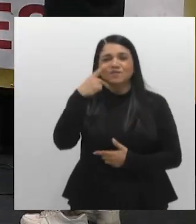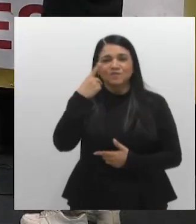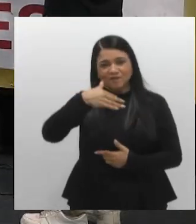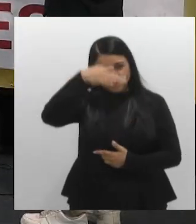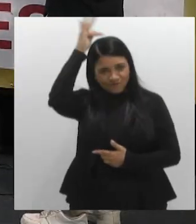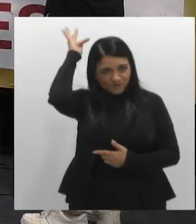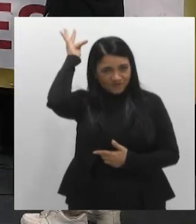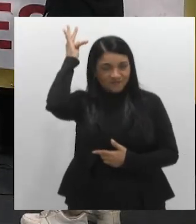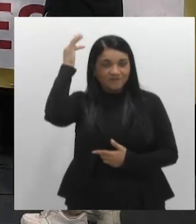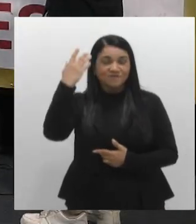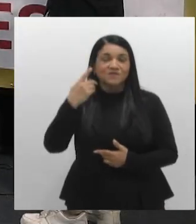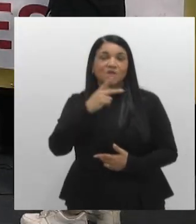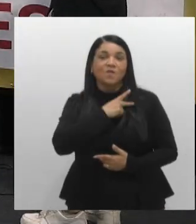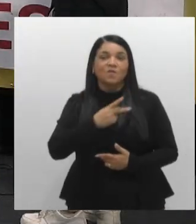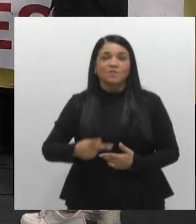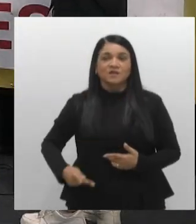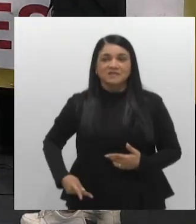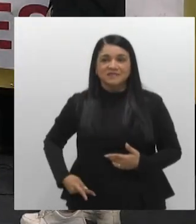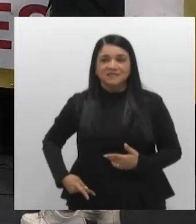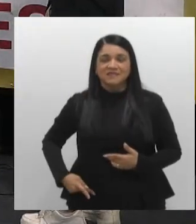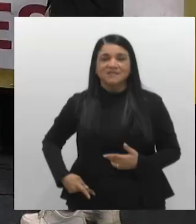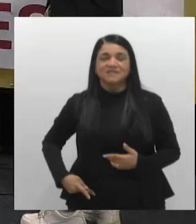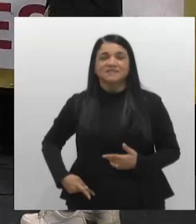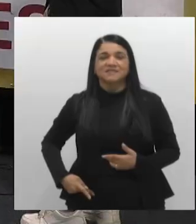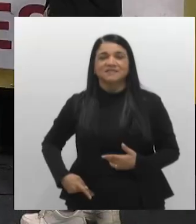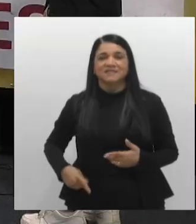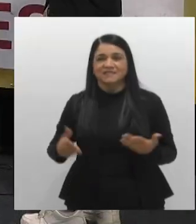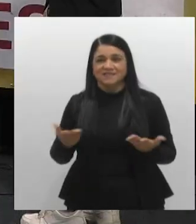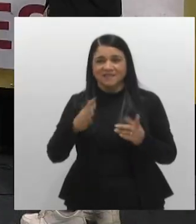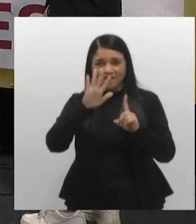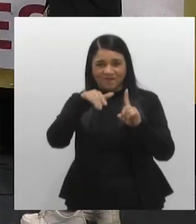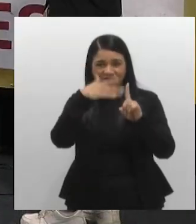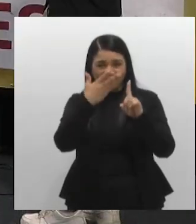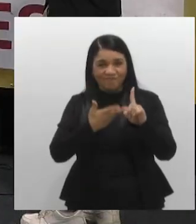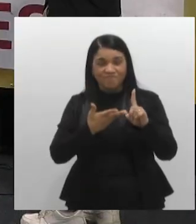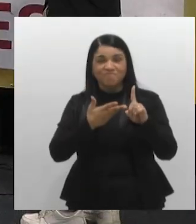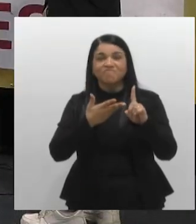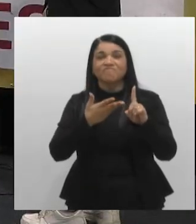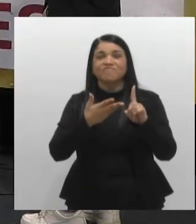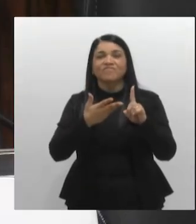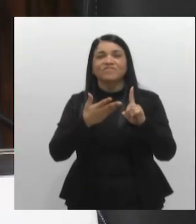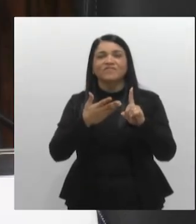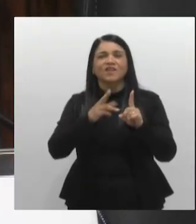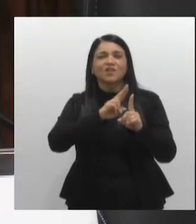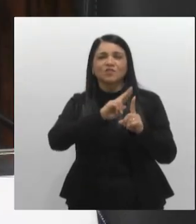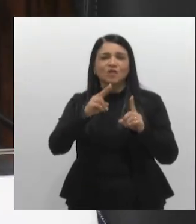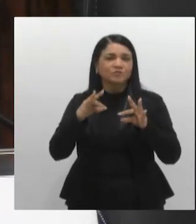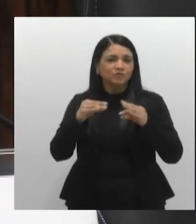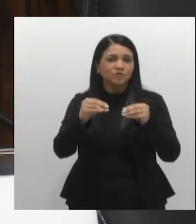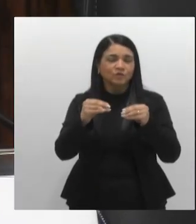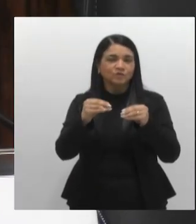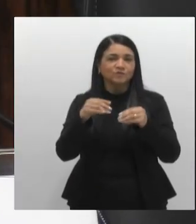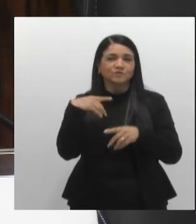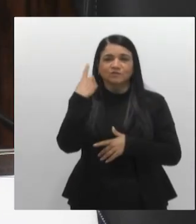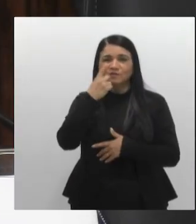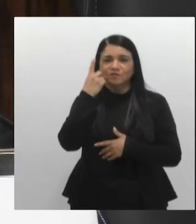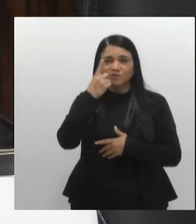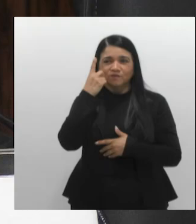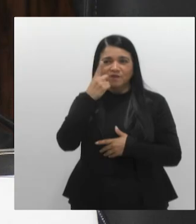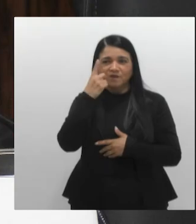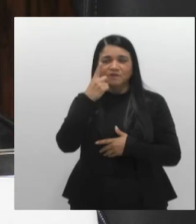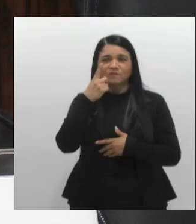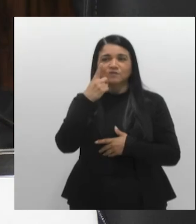o presidente dessa importante solenidade, e em seu nome todos os parlamentares dessa casa, com quem eu